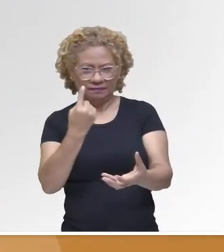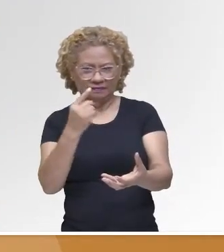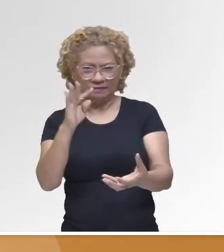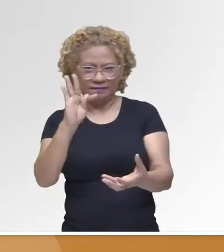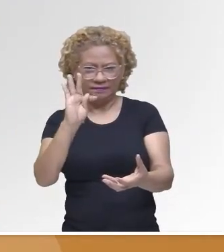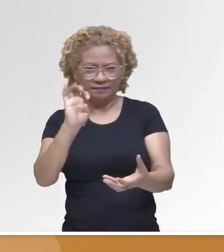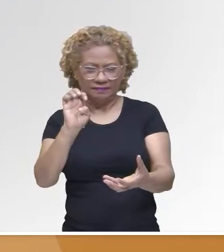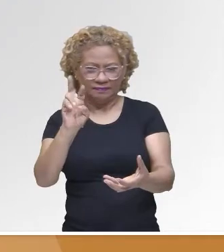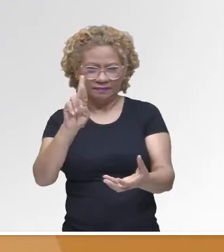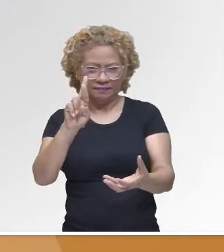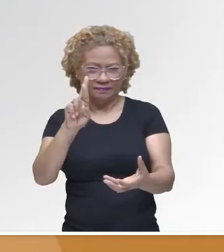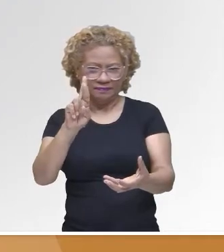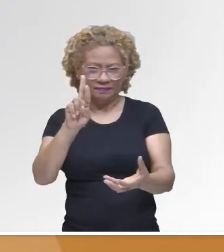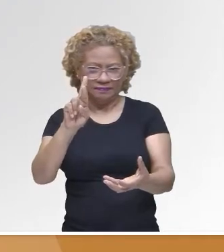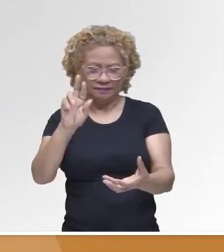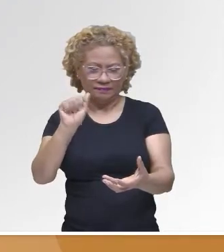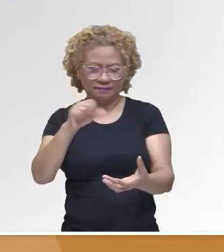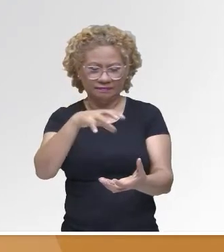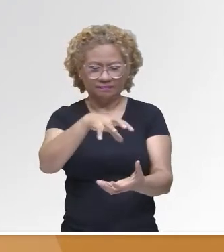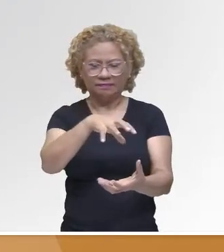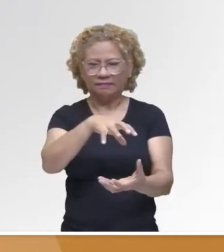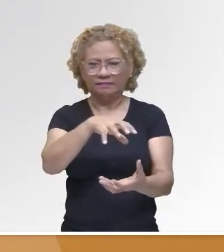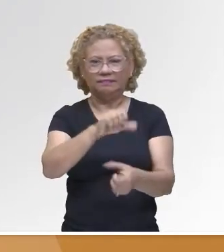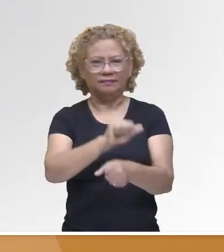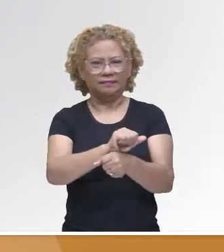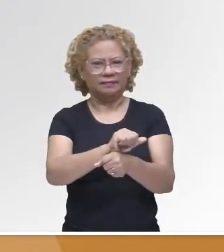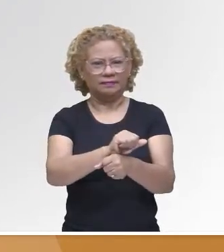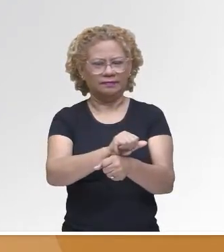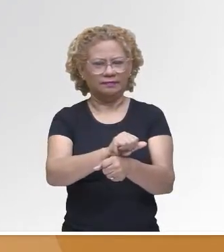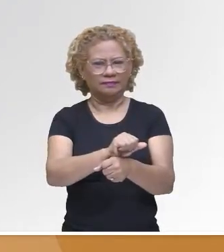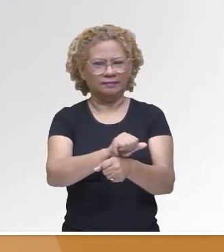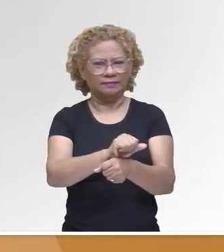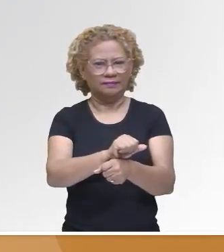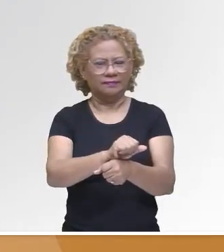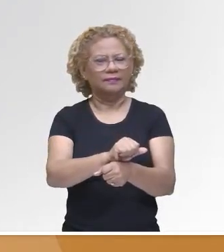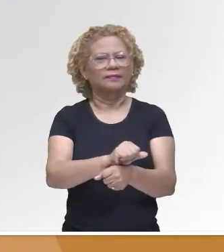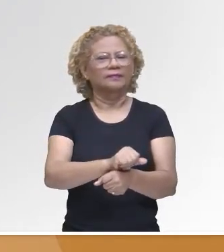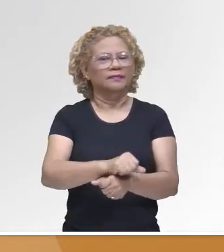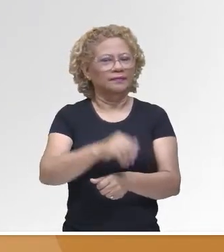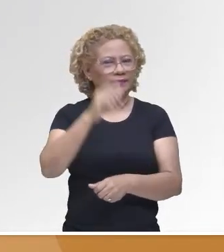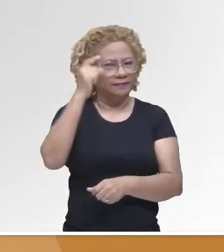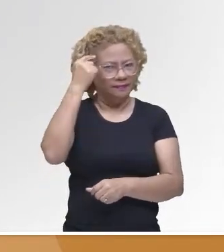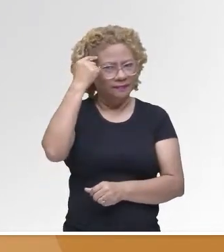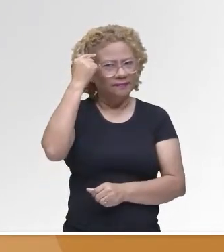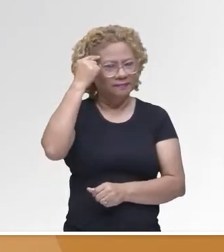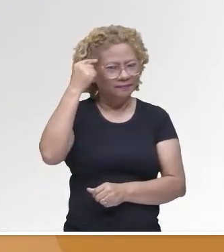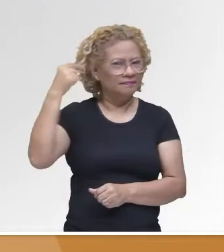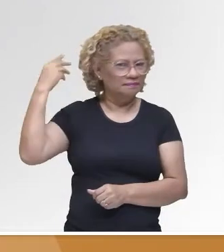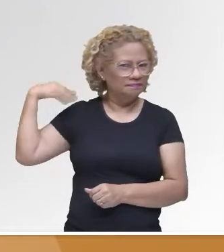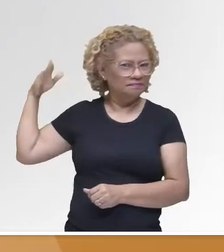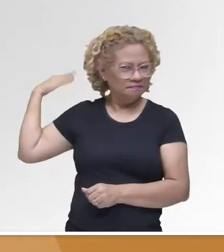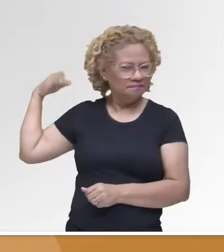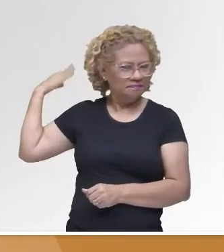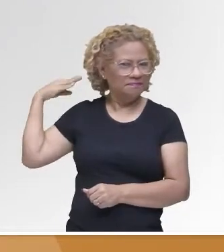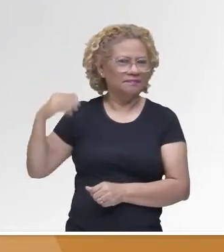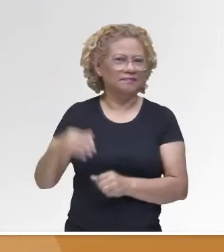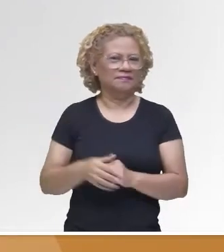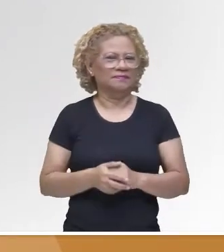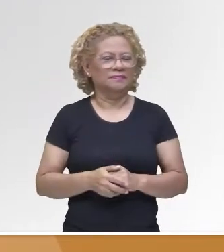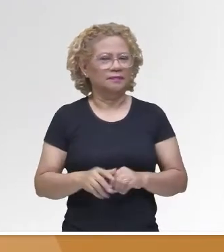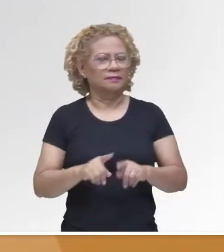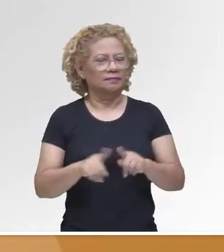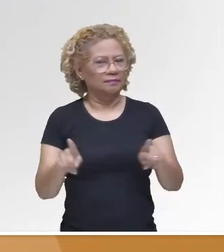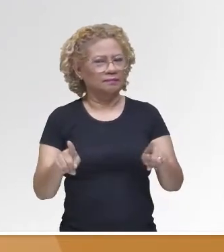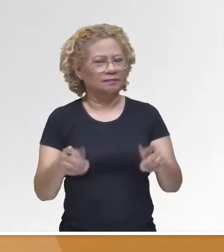vai girando na sua órbita. É claro que se você olhar pelo senso comum, você percebe o quê? Você